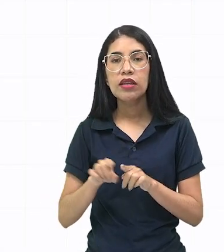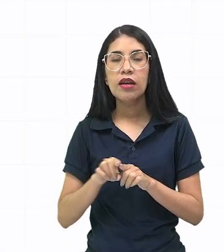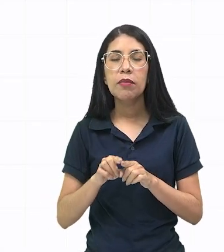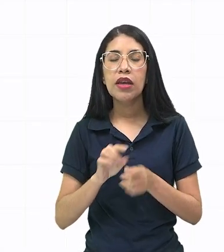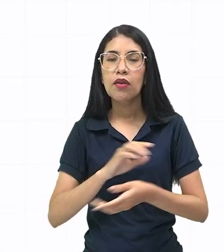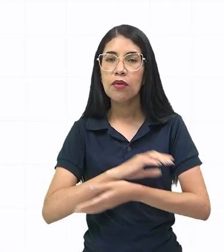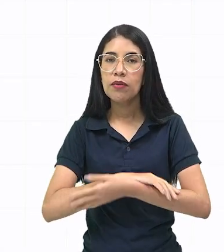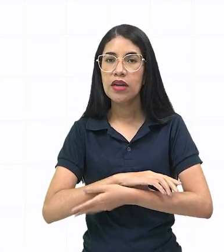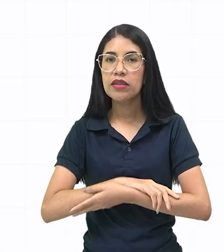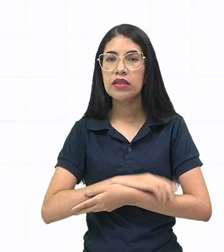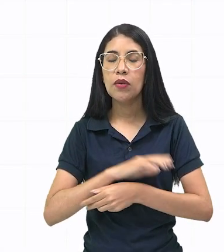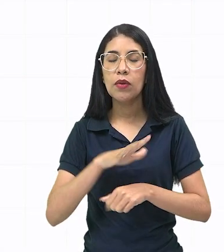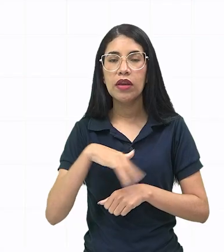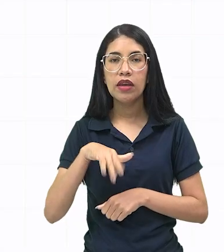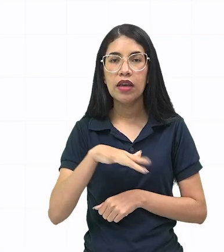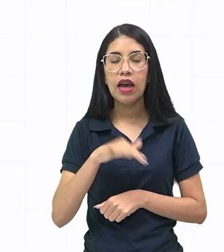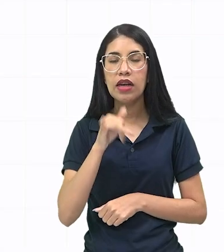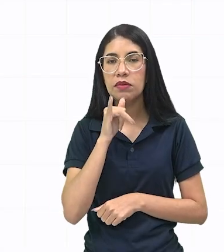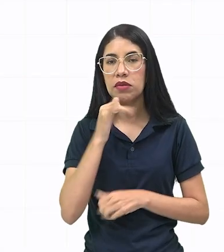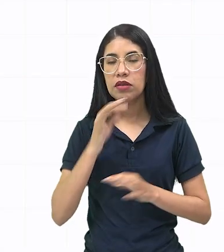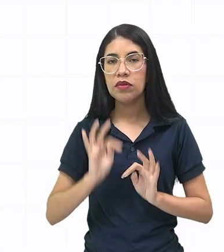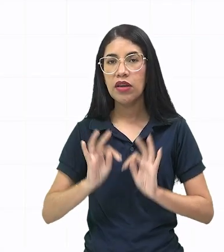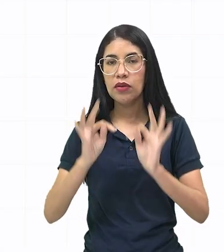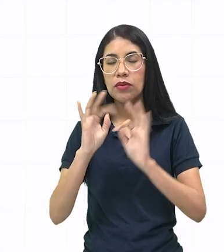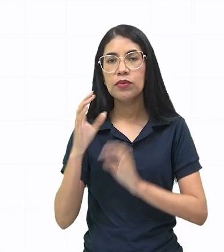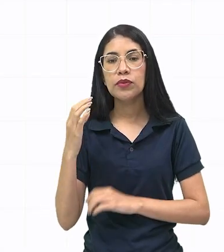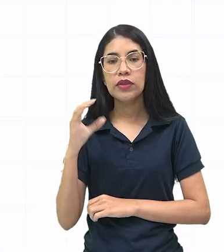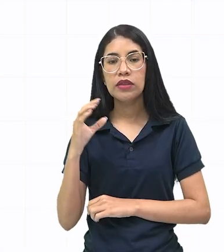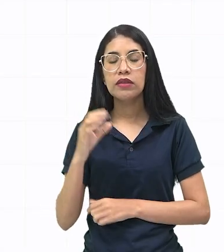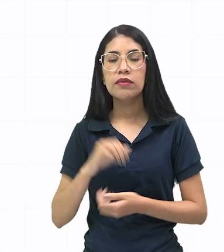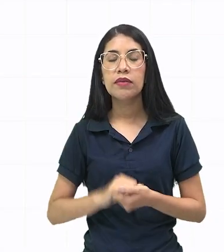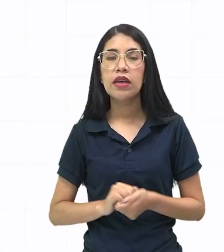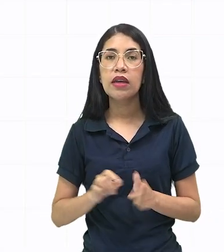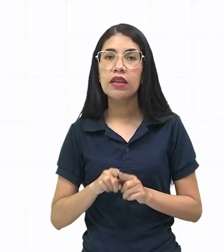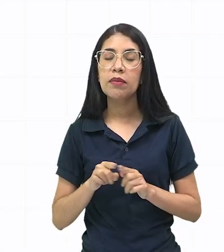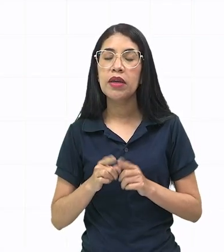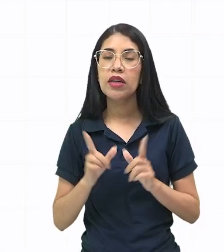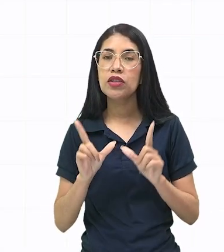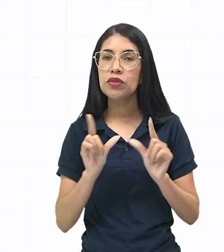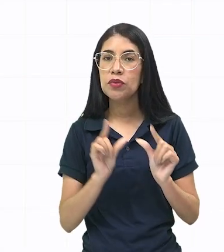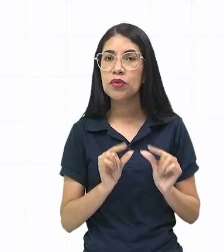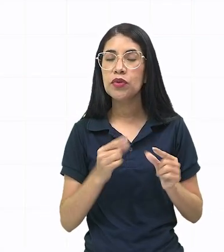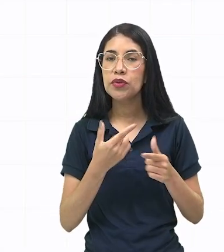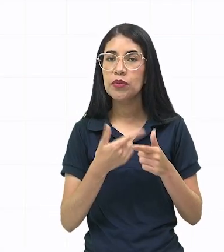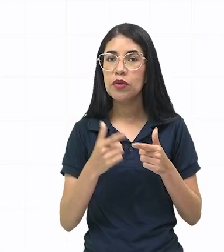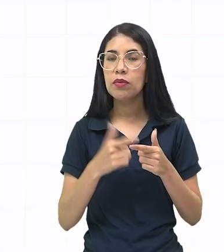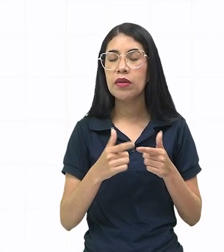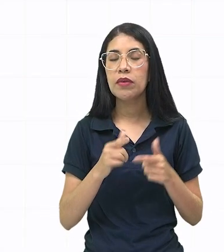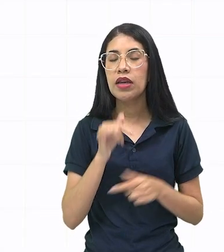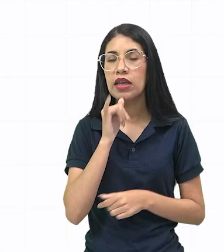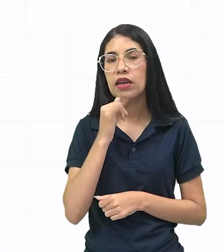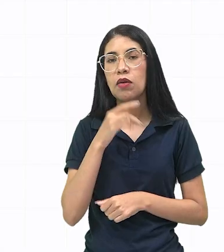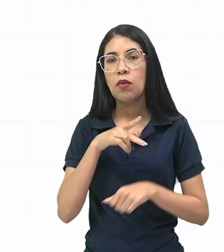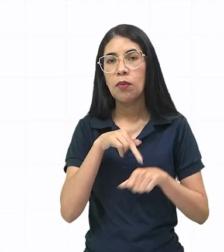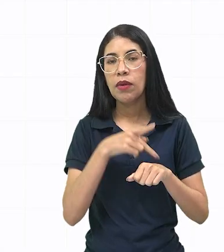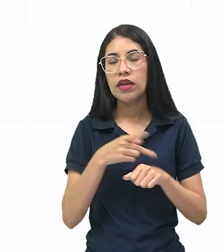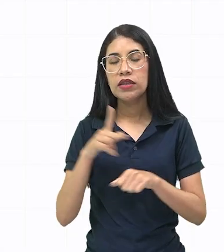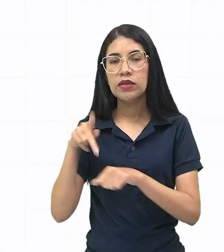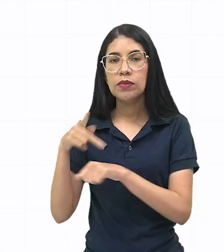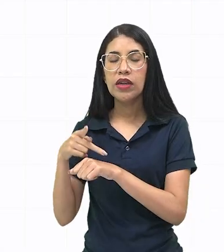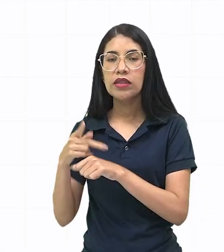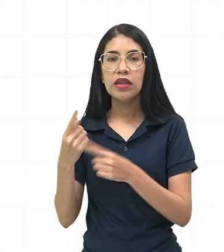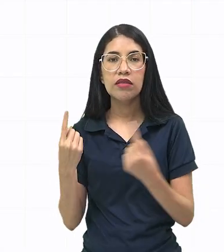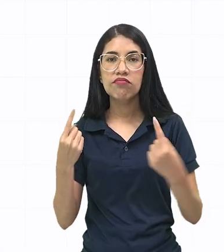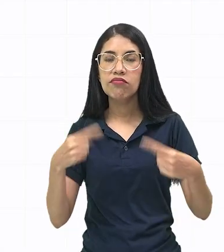cooperação em áreas estratégicas como tecnologia, ciência e a redução de conflitos. De repente, dois países que não se davam tão bem decidiram